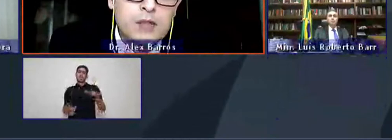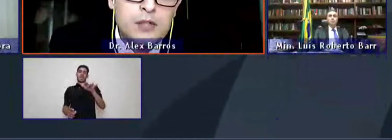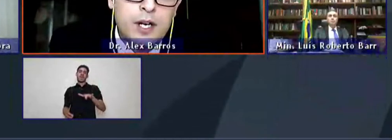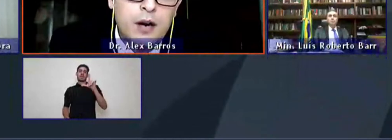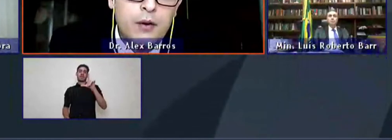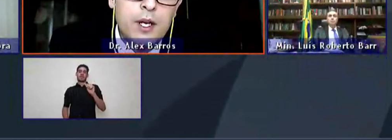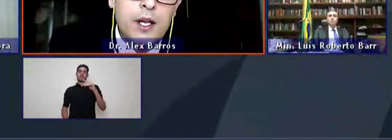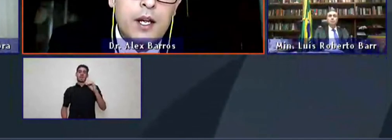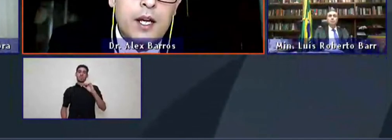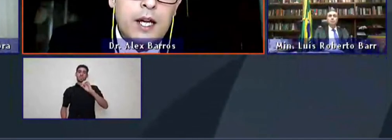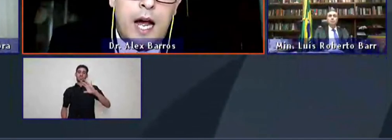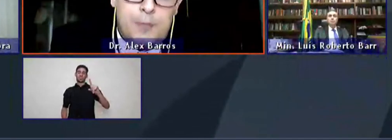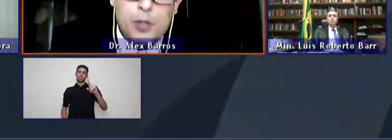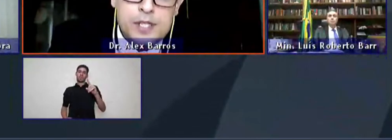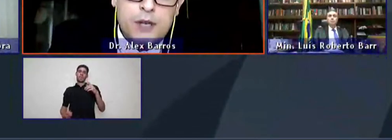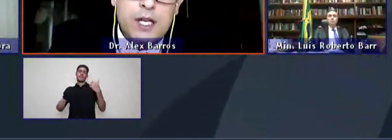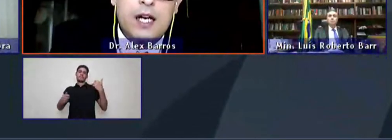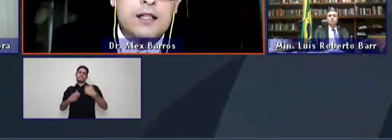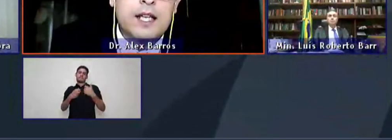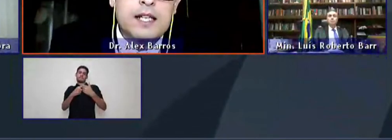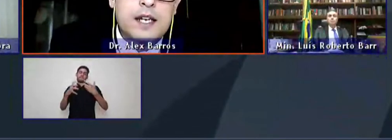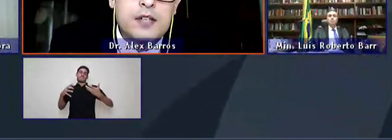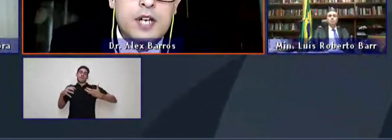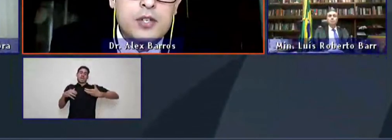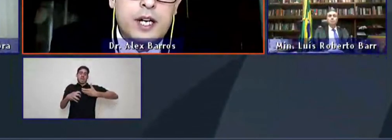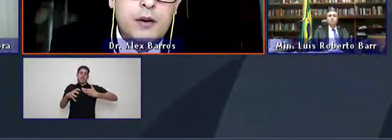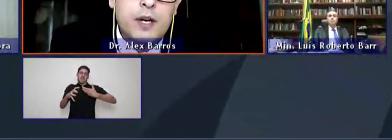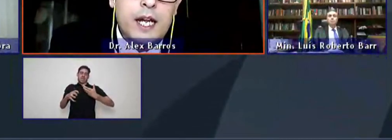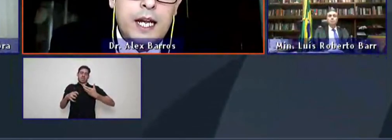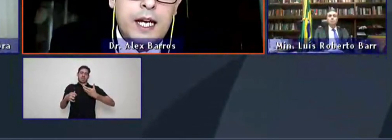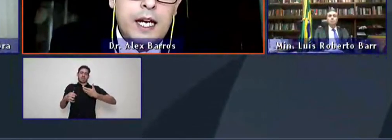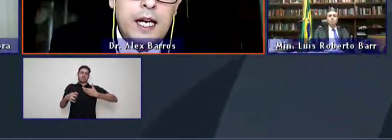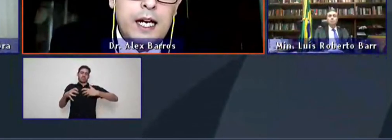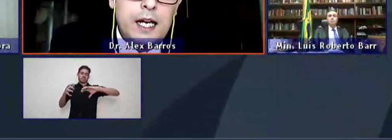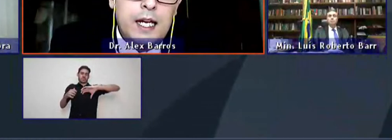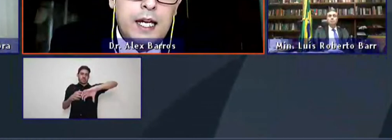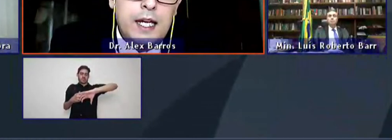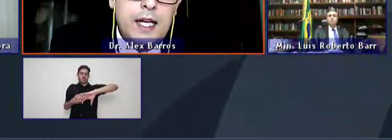do Congresso Nacional, a posição da sede nacional,